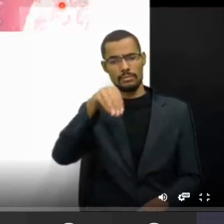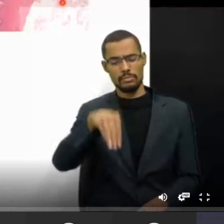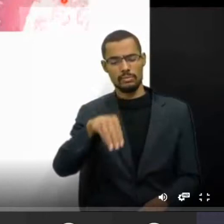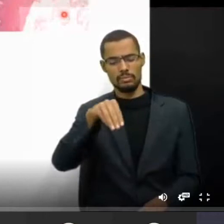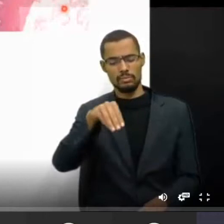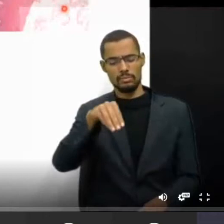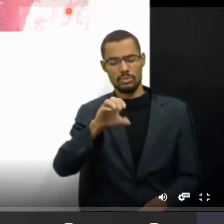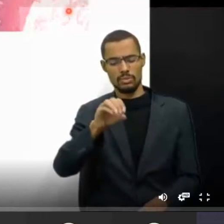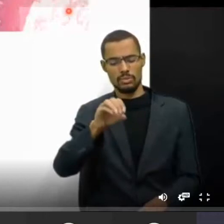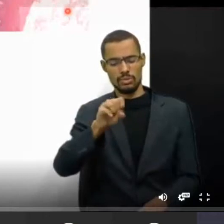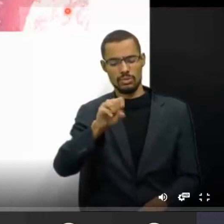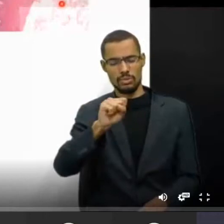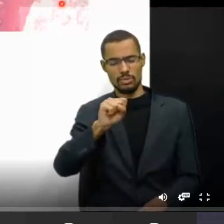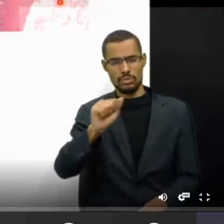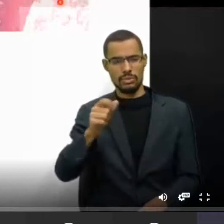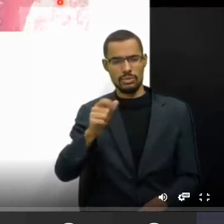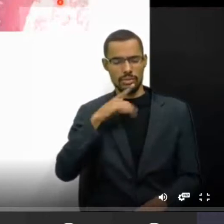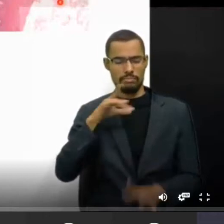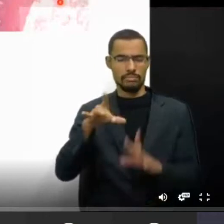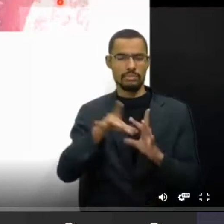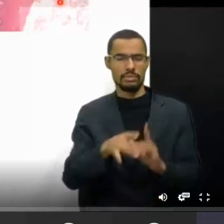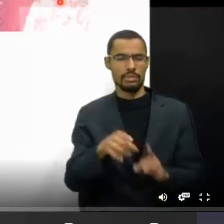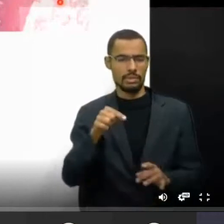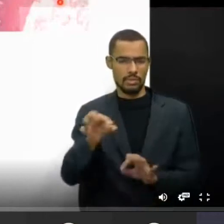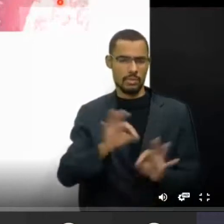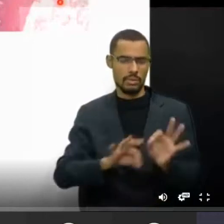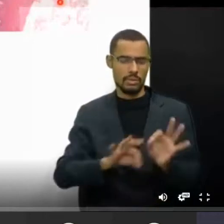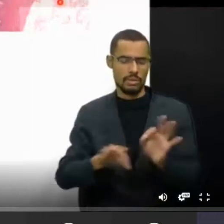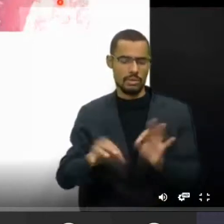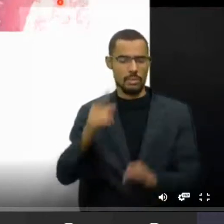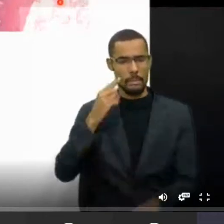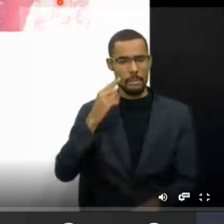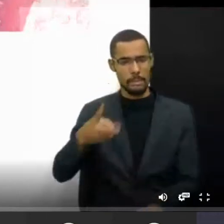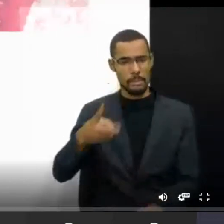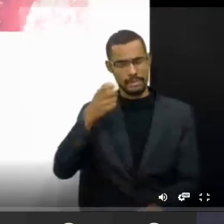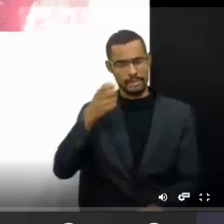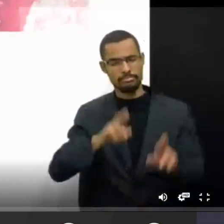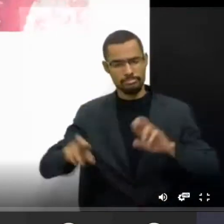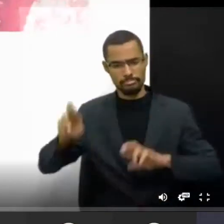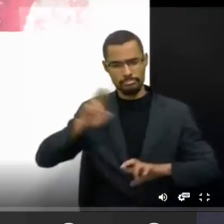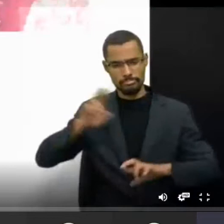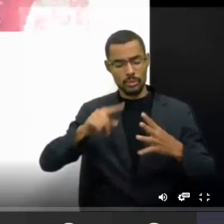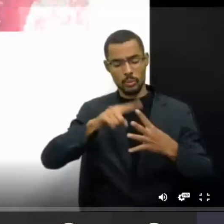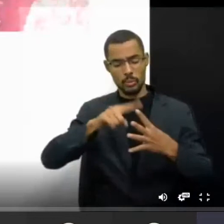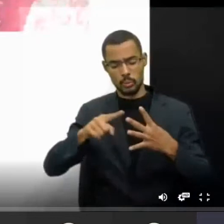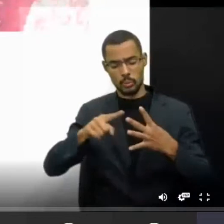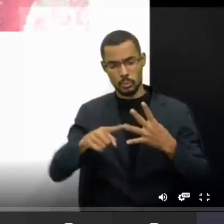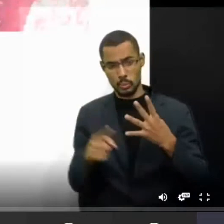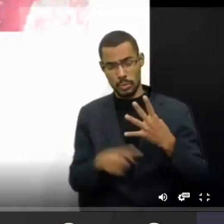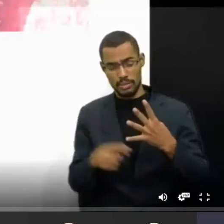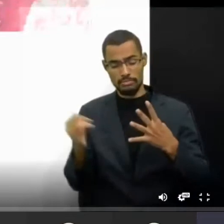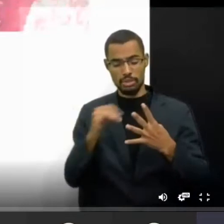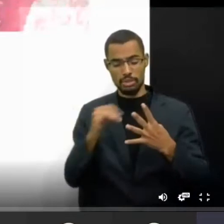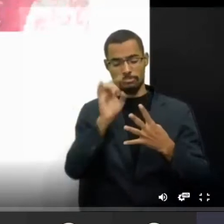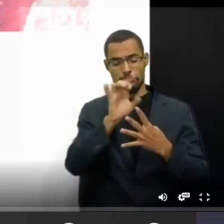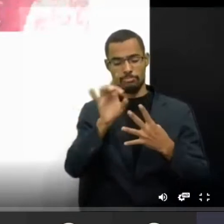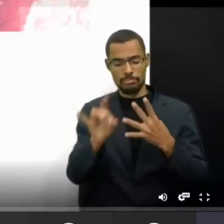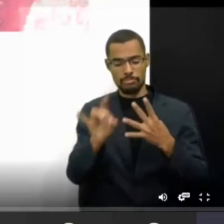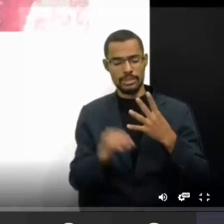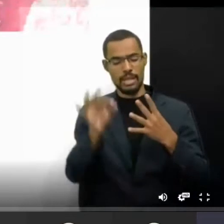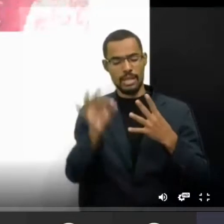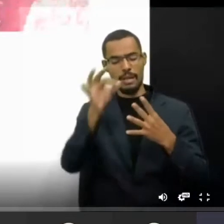ela está voltada para o lúmen desse órgão. Então, vocês vão observar, fazer a observação dessas 4 regiões,